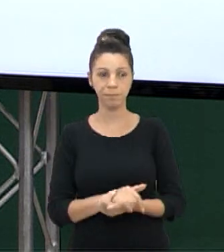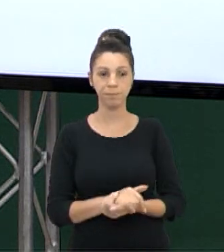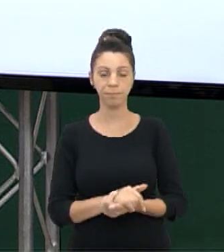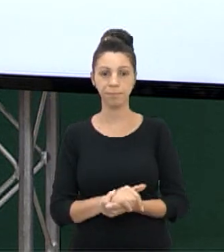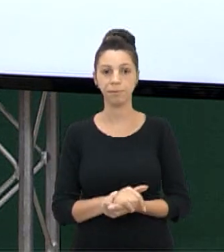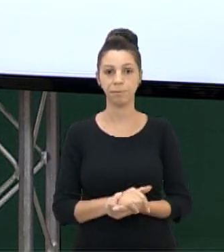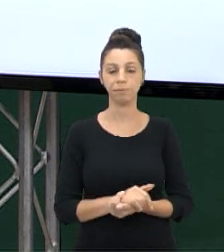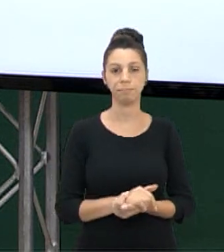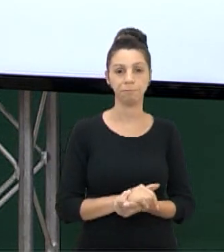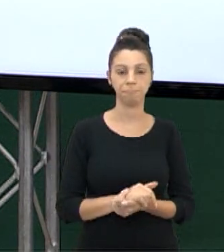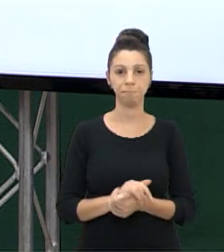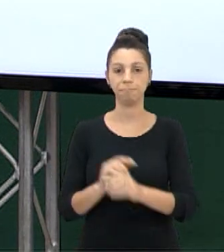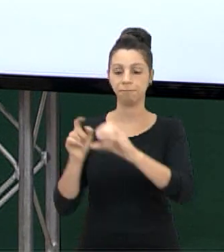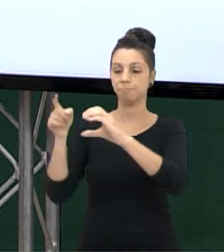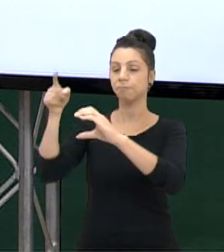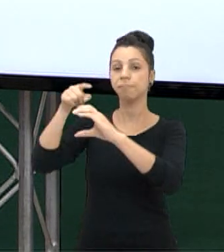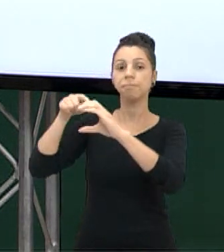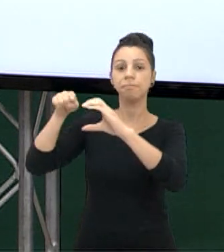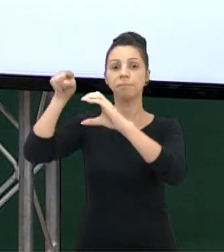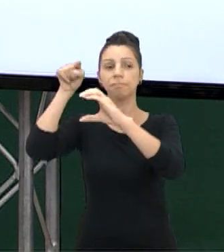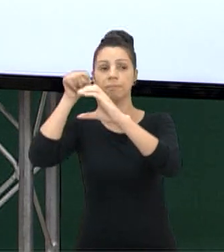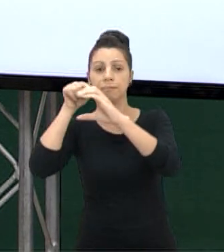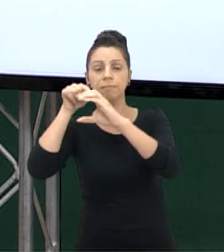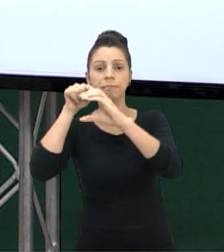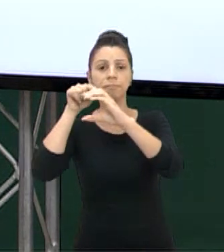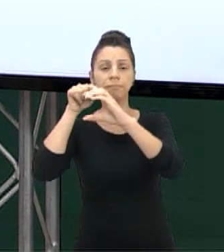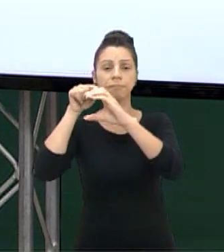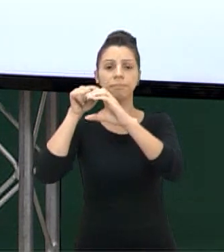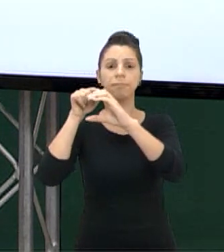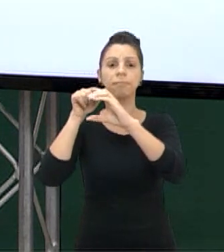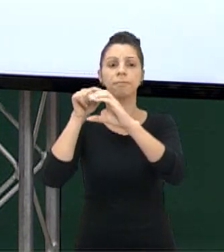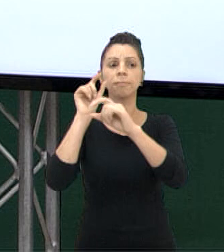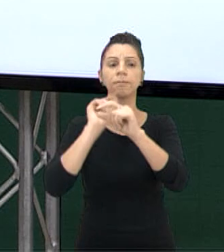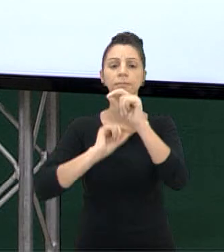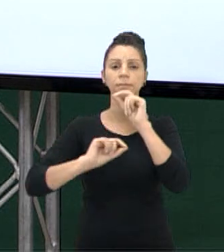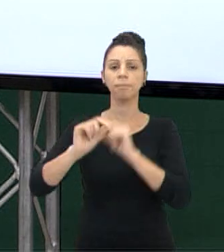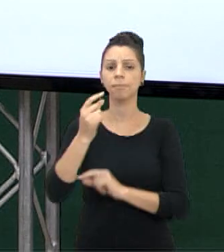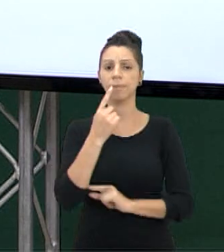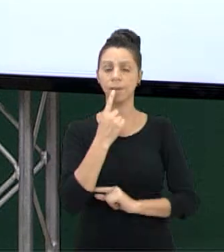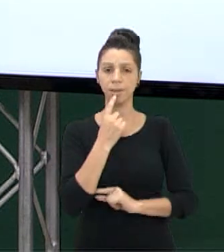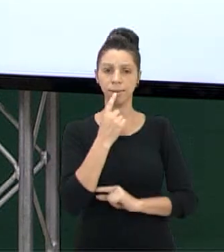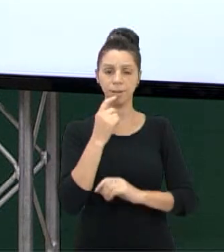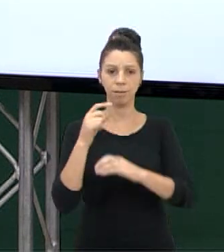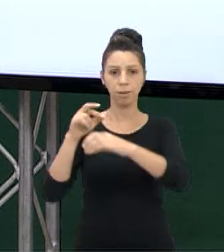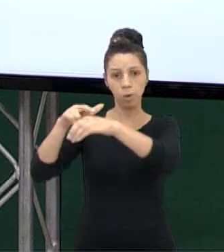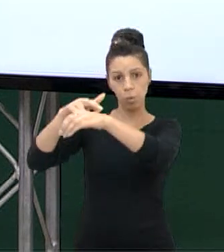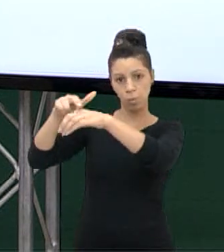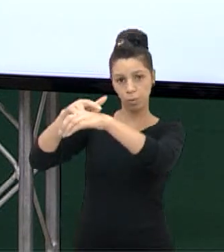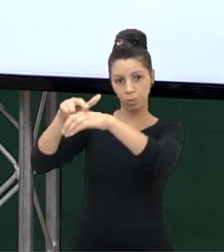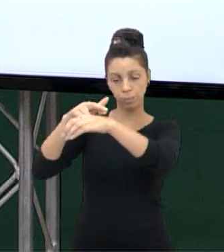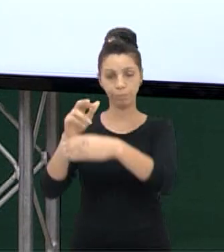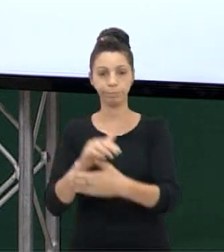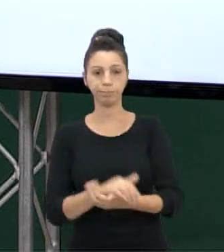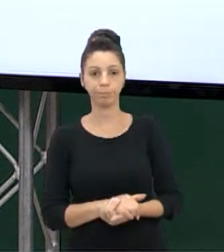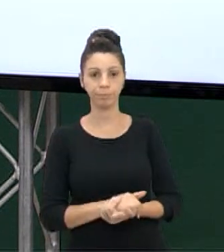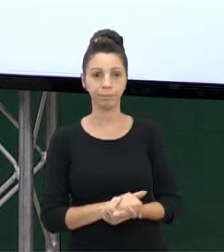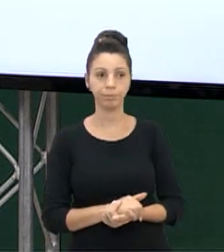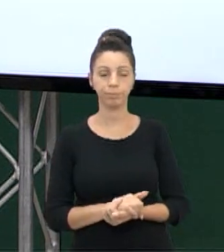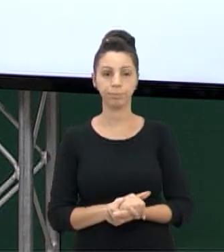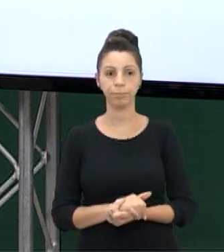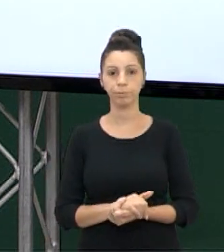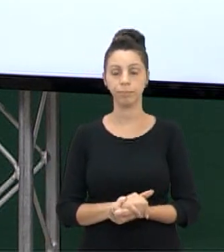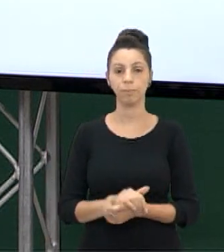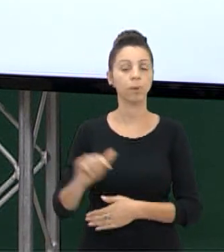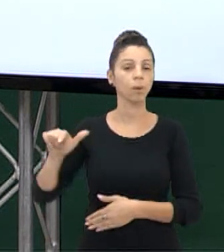que amarelo, laranja, ela é tangente à circunferência roxa, tá bom? E outro